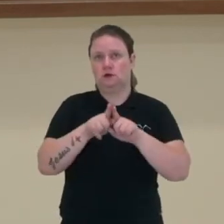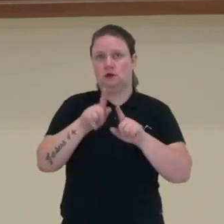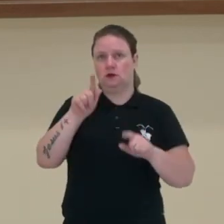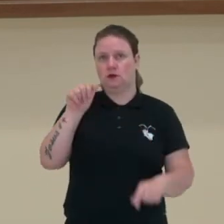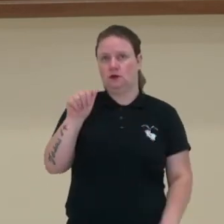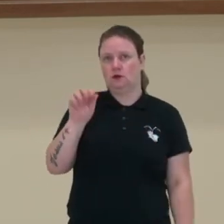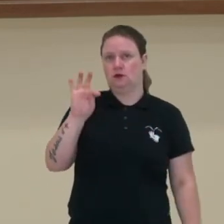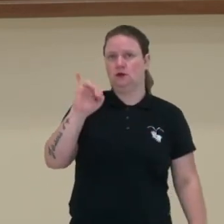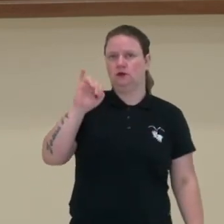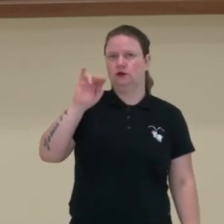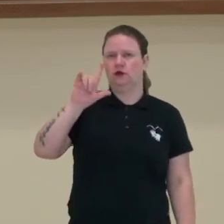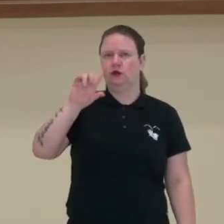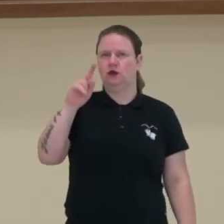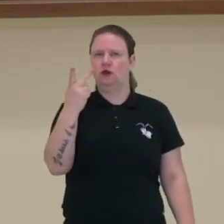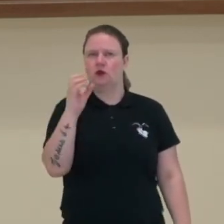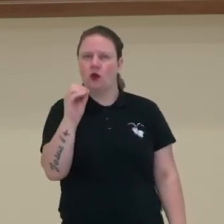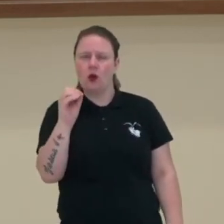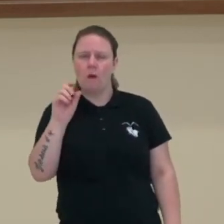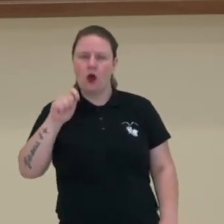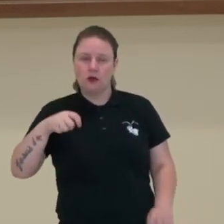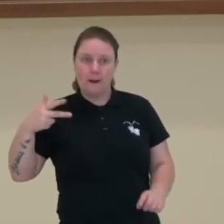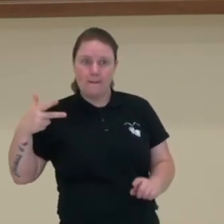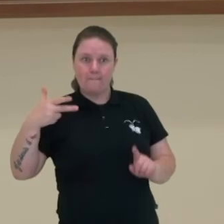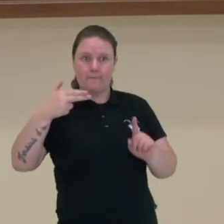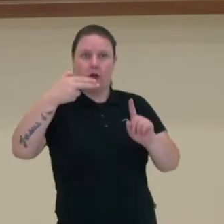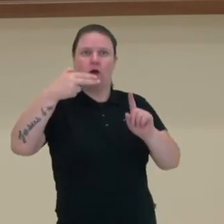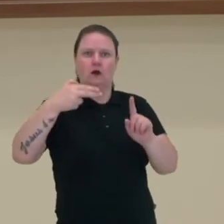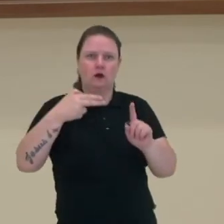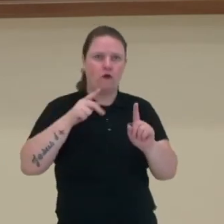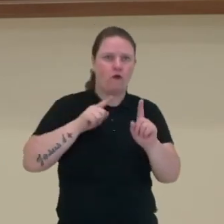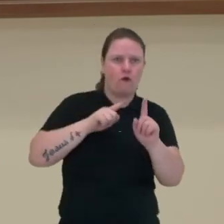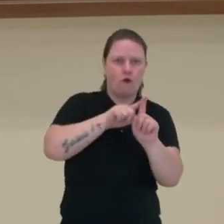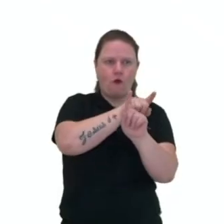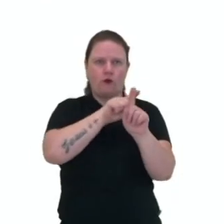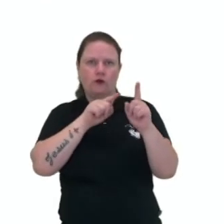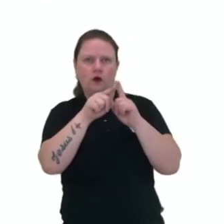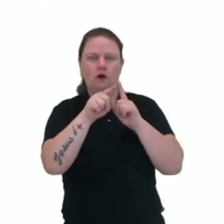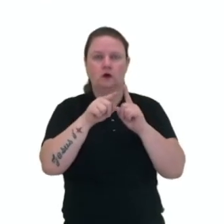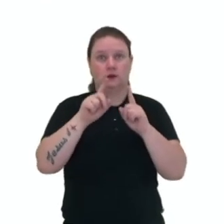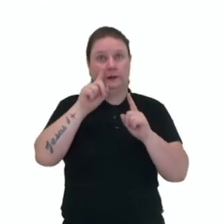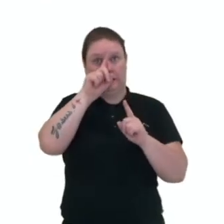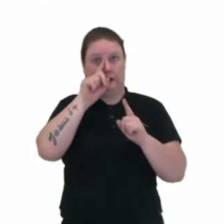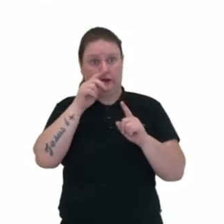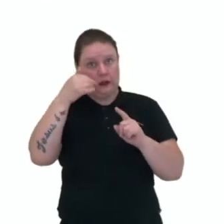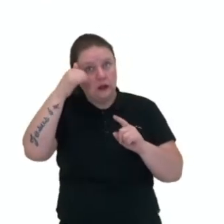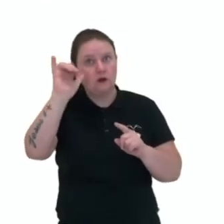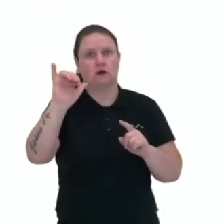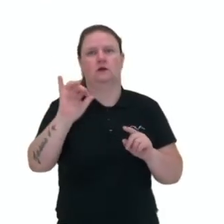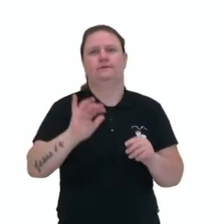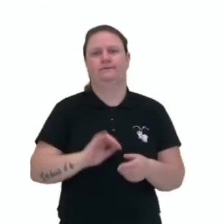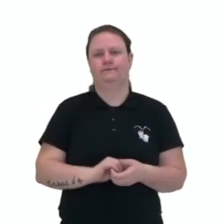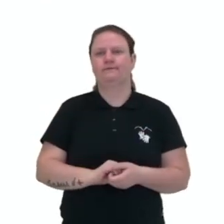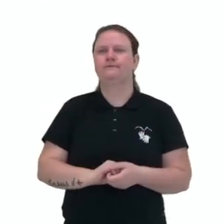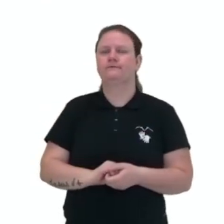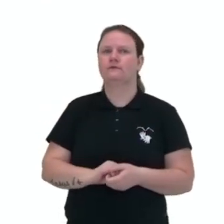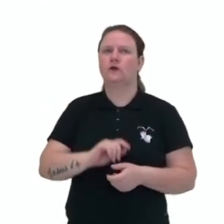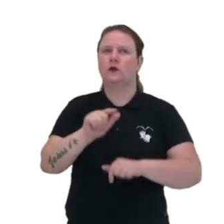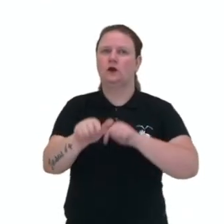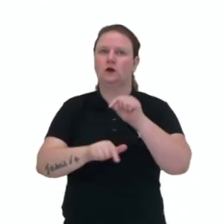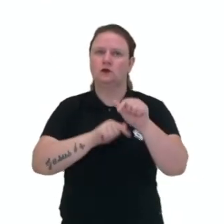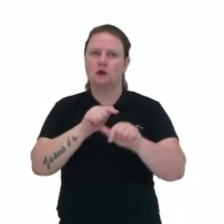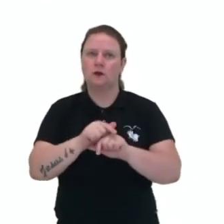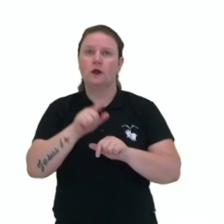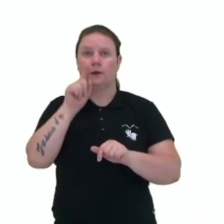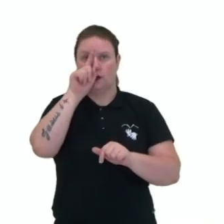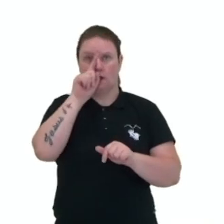que significa armas, que significa violência. A expressão desvia do gatilho indica que os trabalhadores estão expostos a perigos